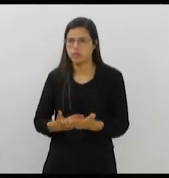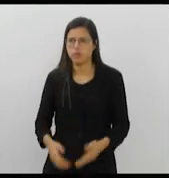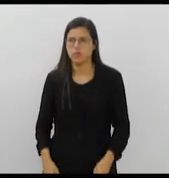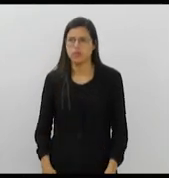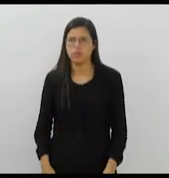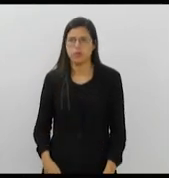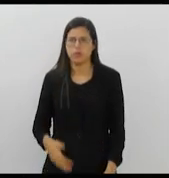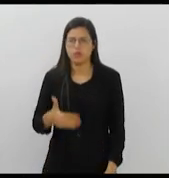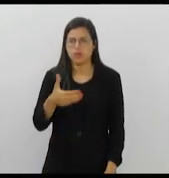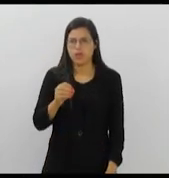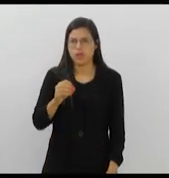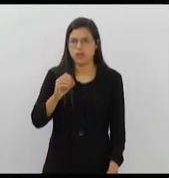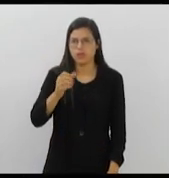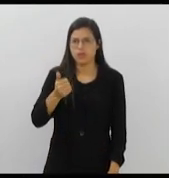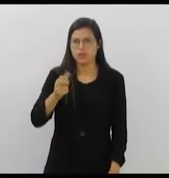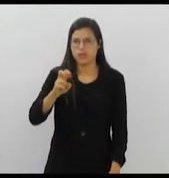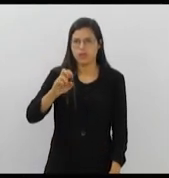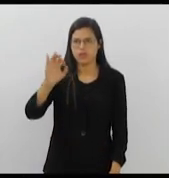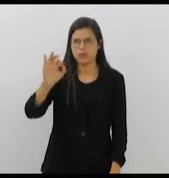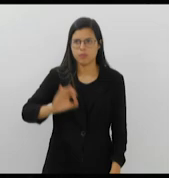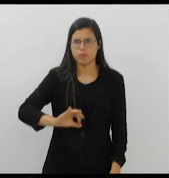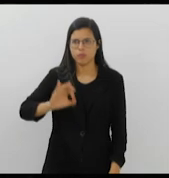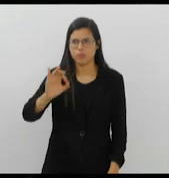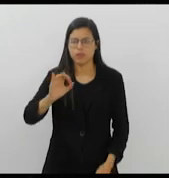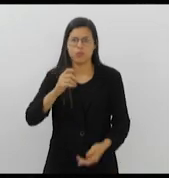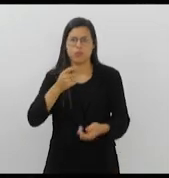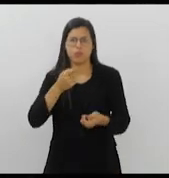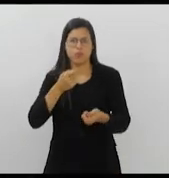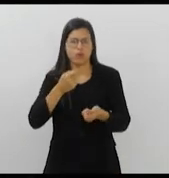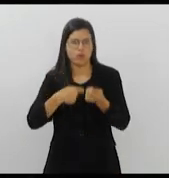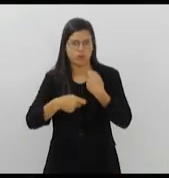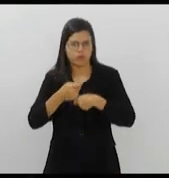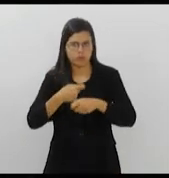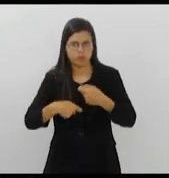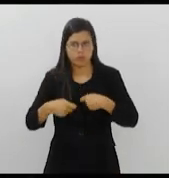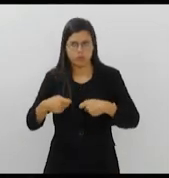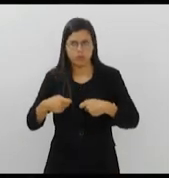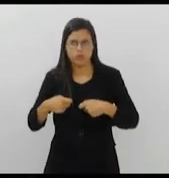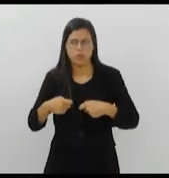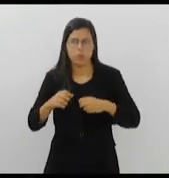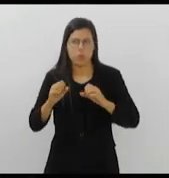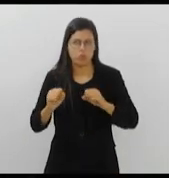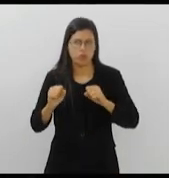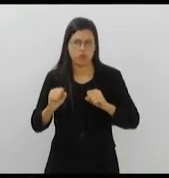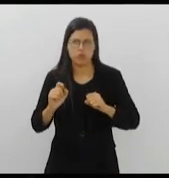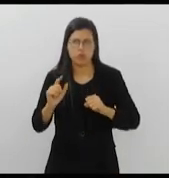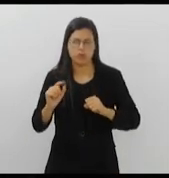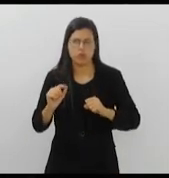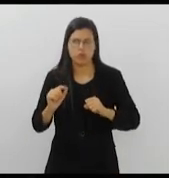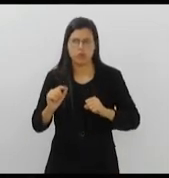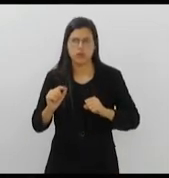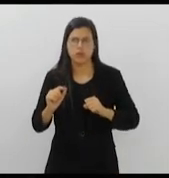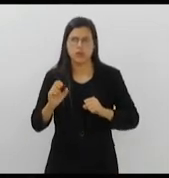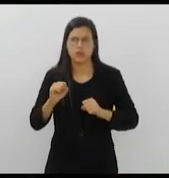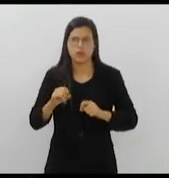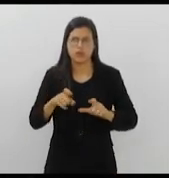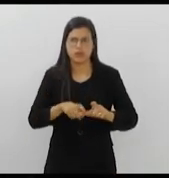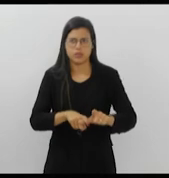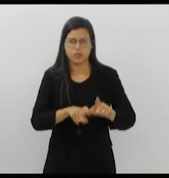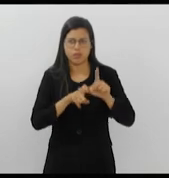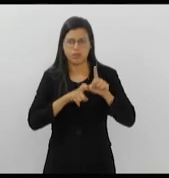10 a 15% seja negociável, mas você poderia, se tiver uma dívida acima